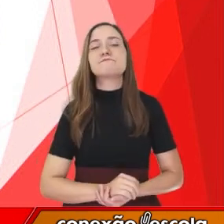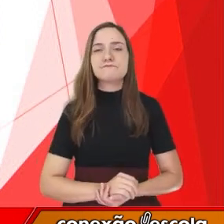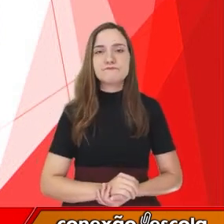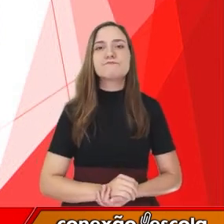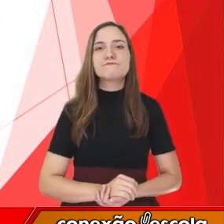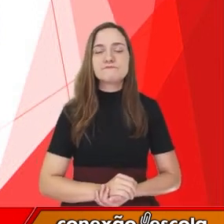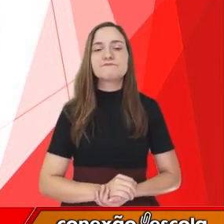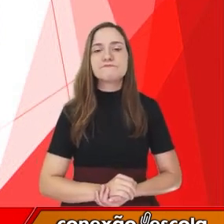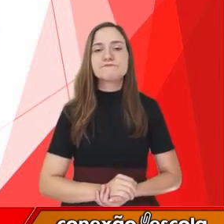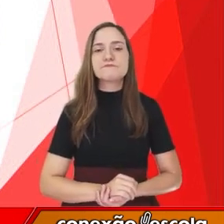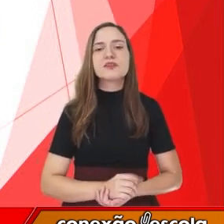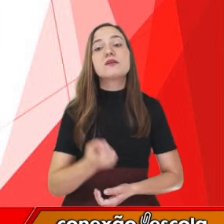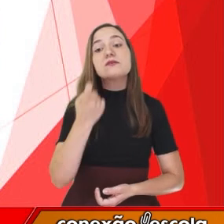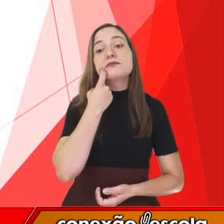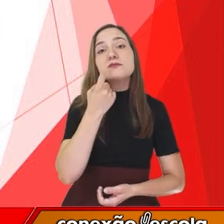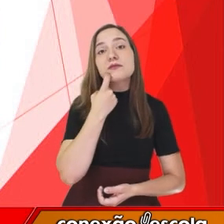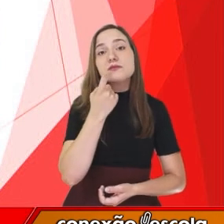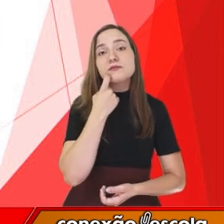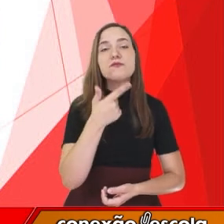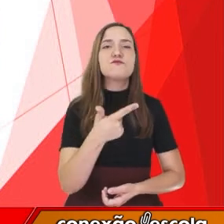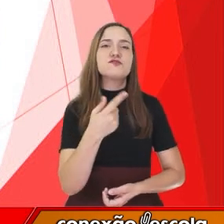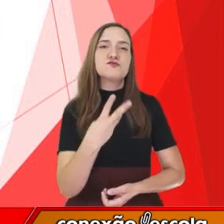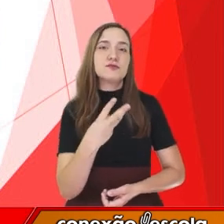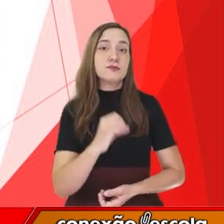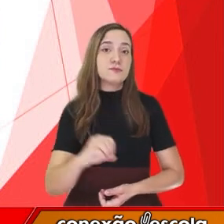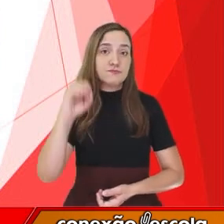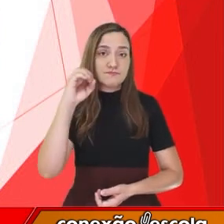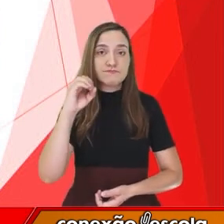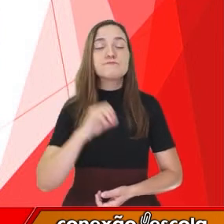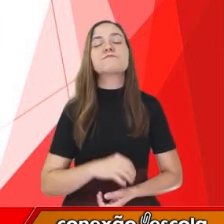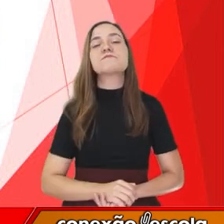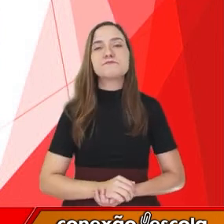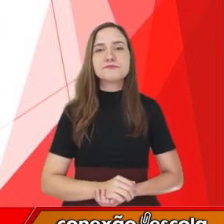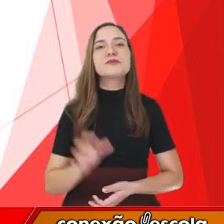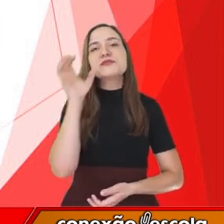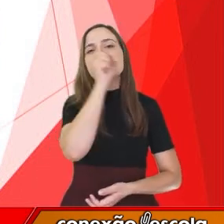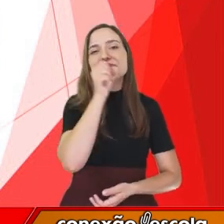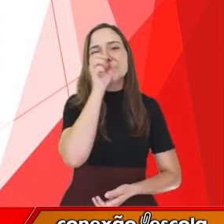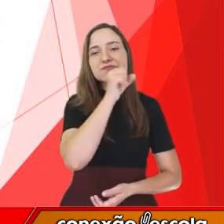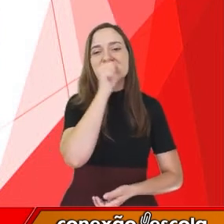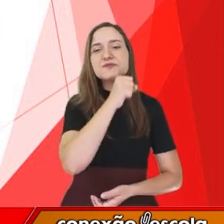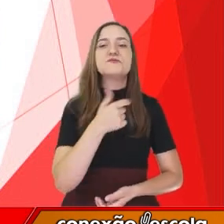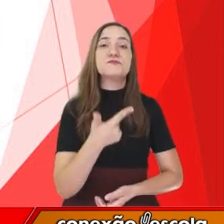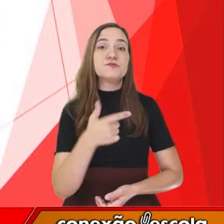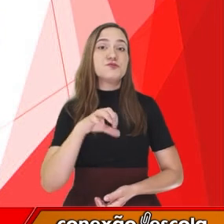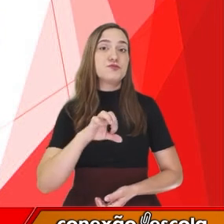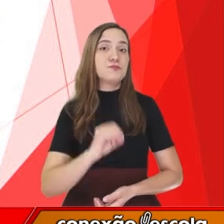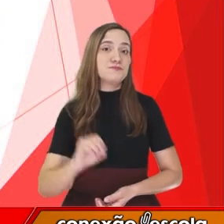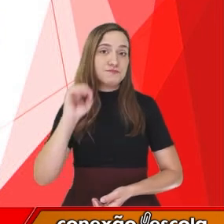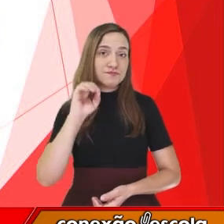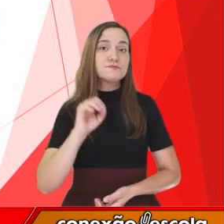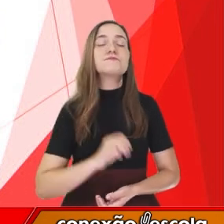Celsius. Enquanto na sexta-feira, 23 graus Celsius e no sábado,